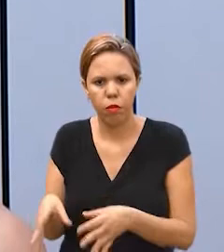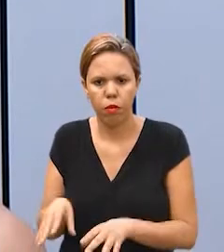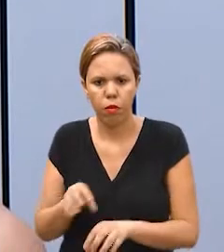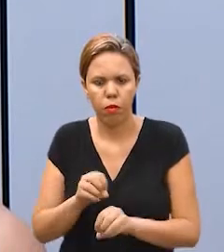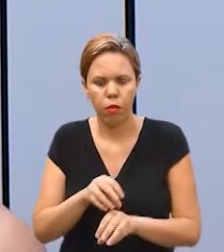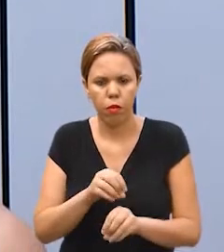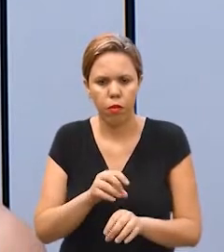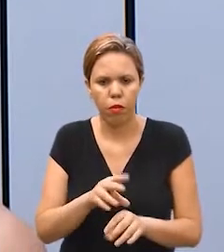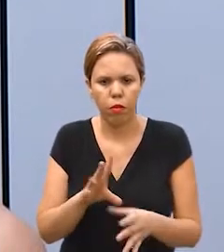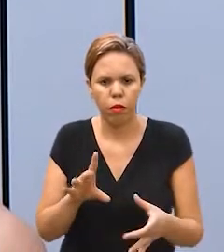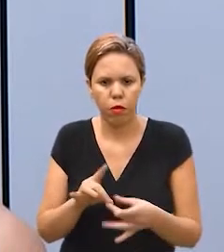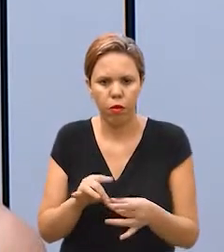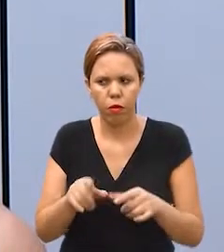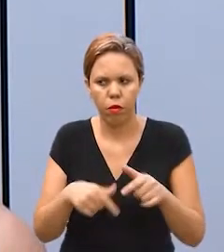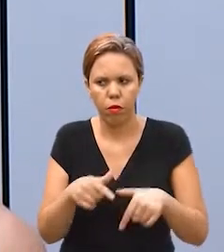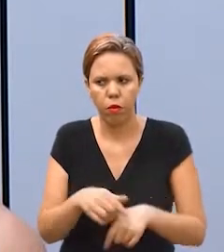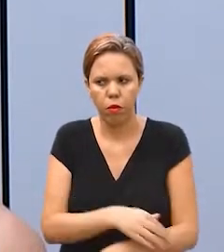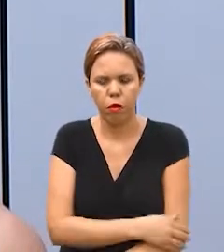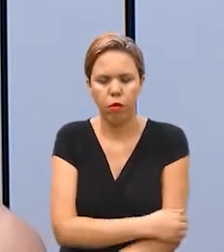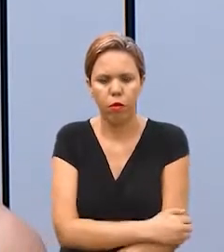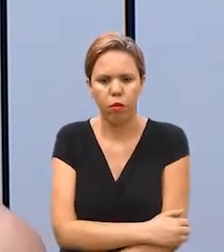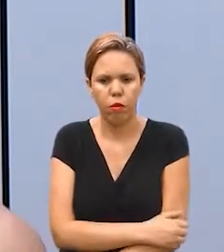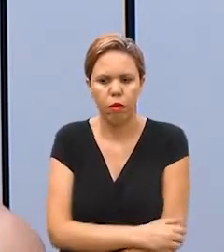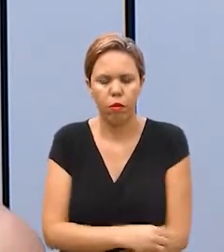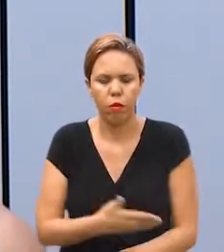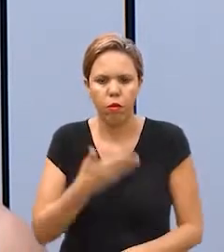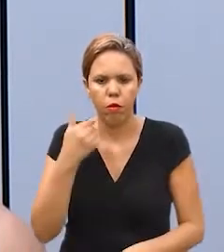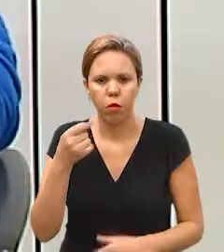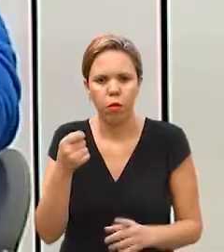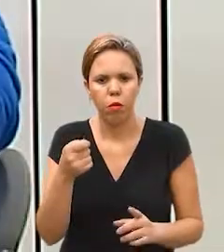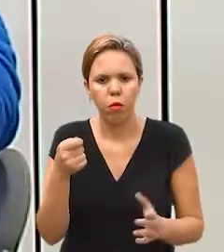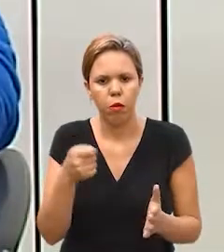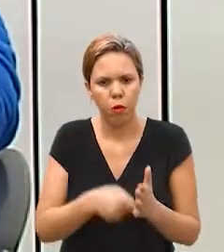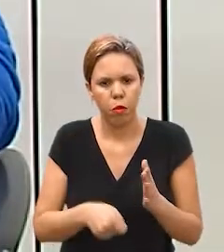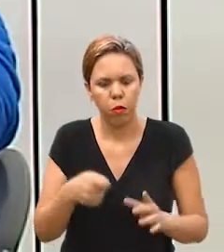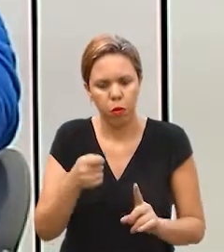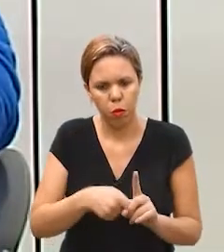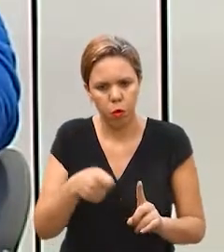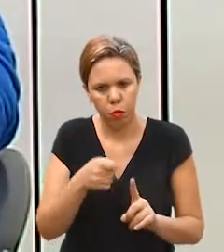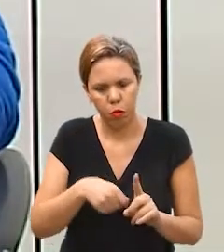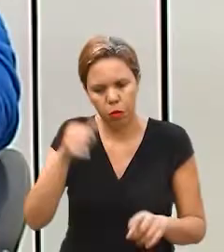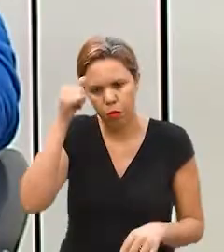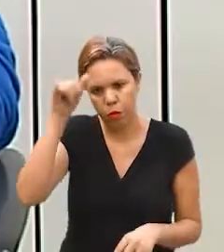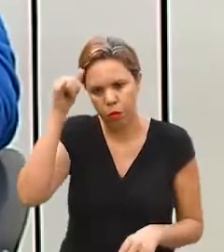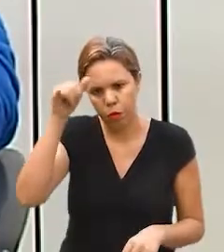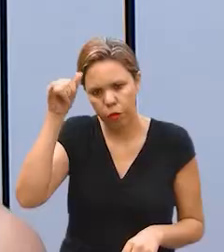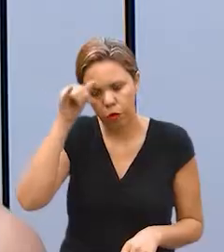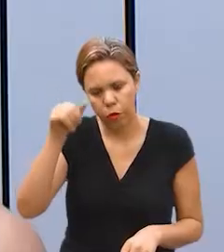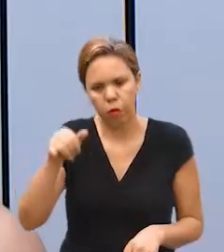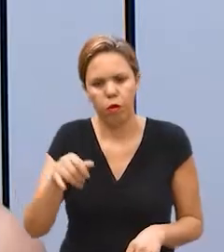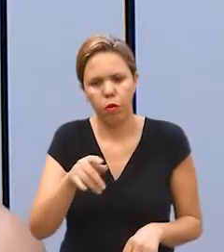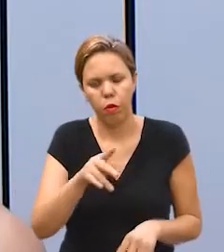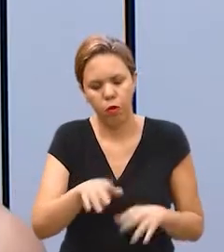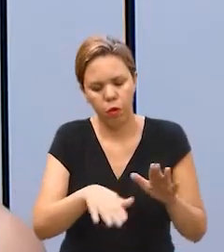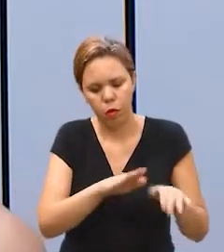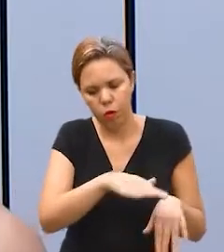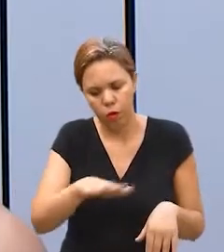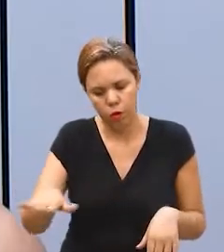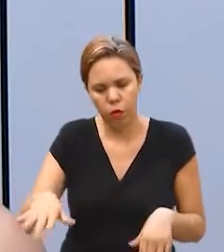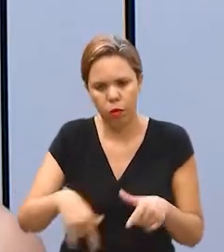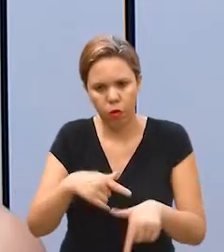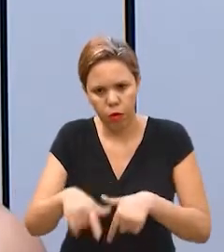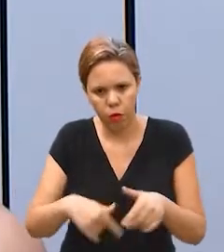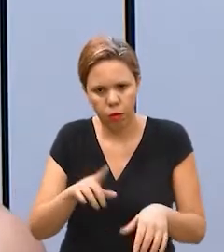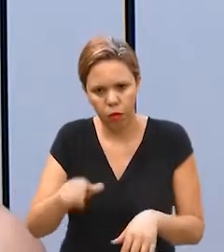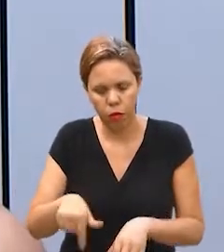trabalho. A melhor política de combate ao trabalho infantil, por exemplo, é a educação